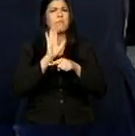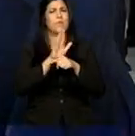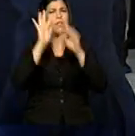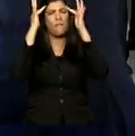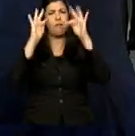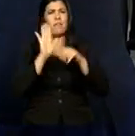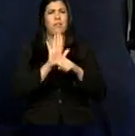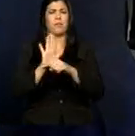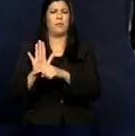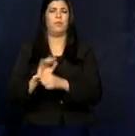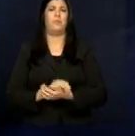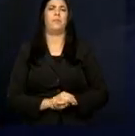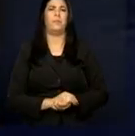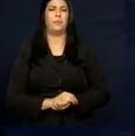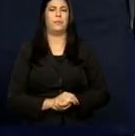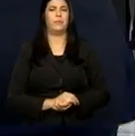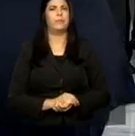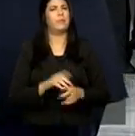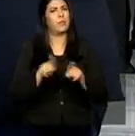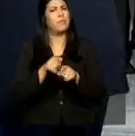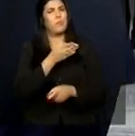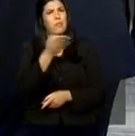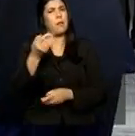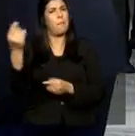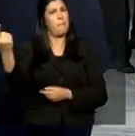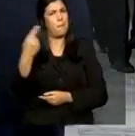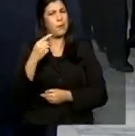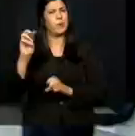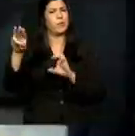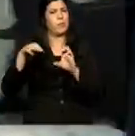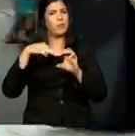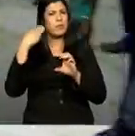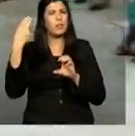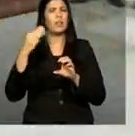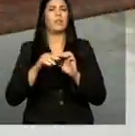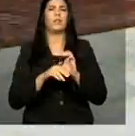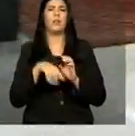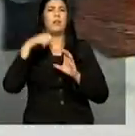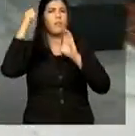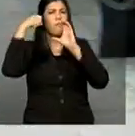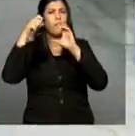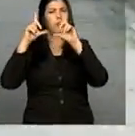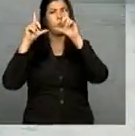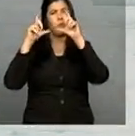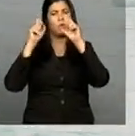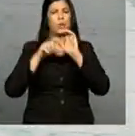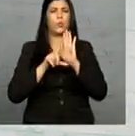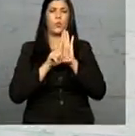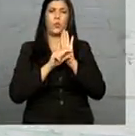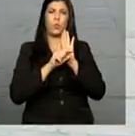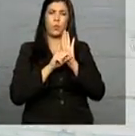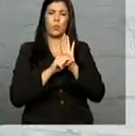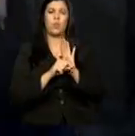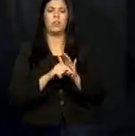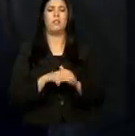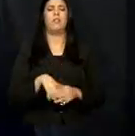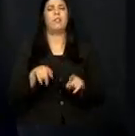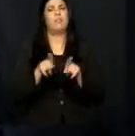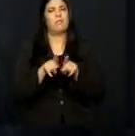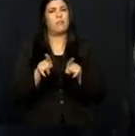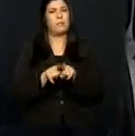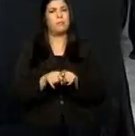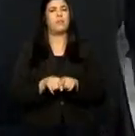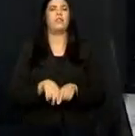isso. Participe também, envie seu comentário, vídeo ou foto pelo twitter.com/tvnbr ou